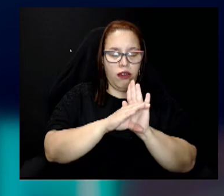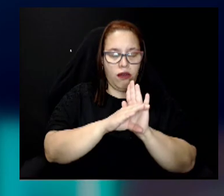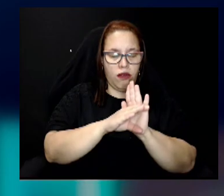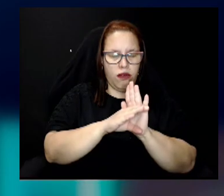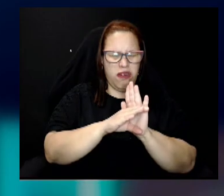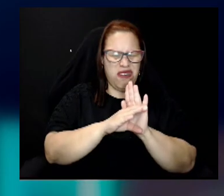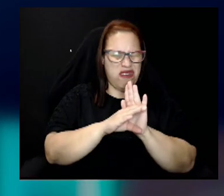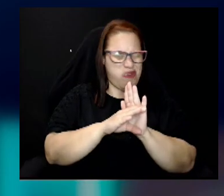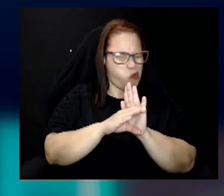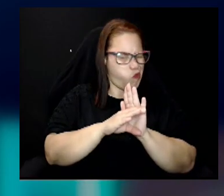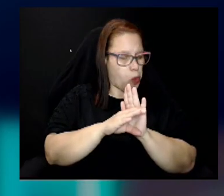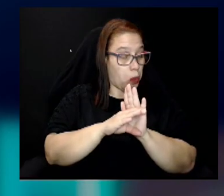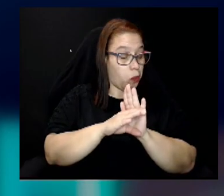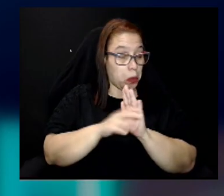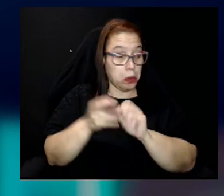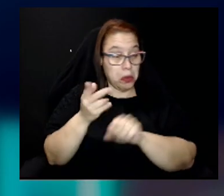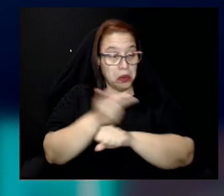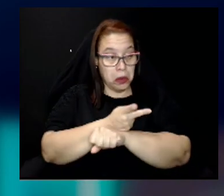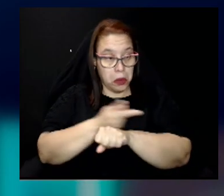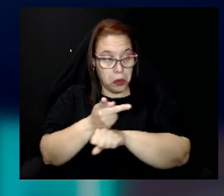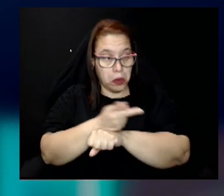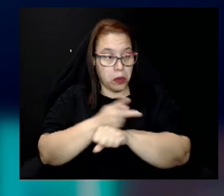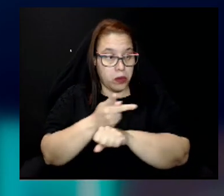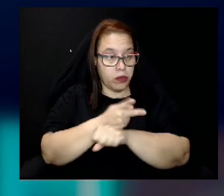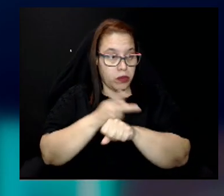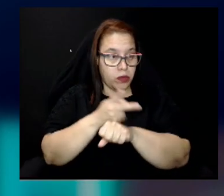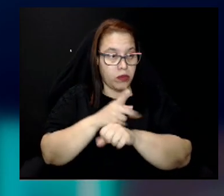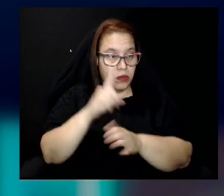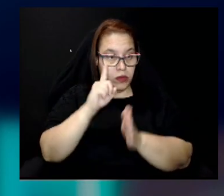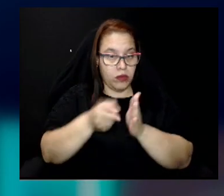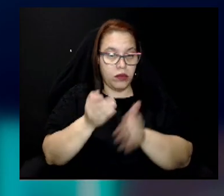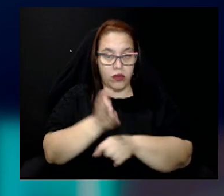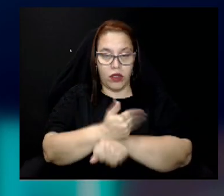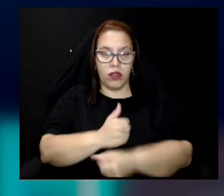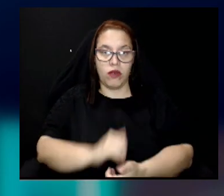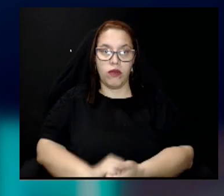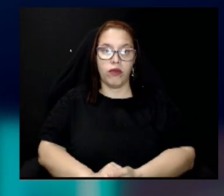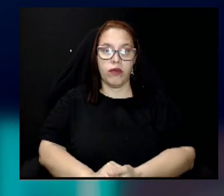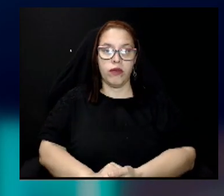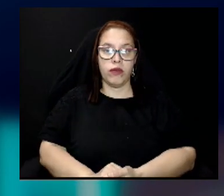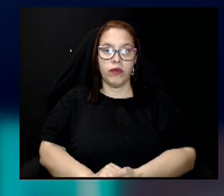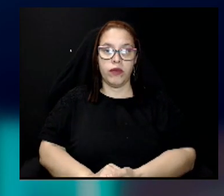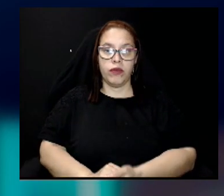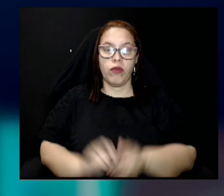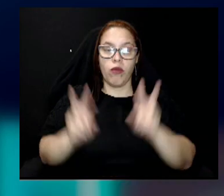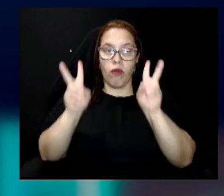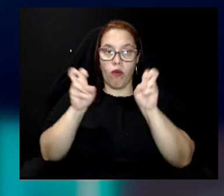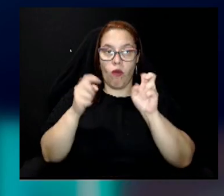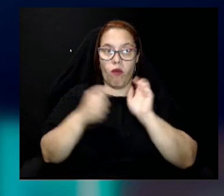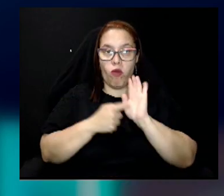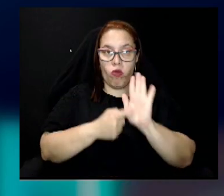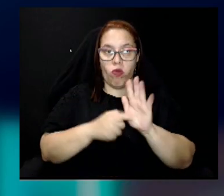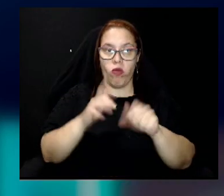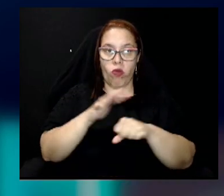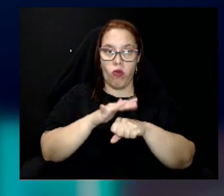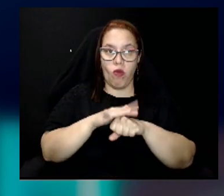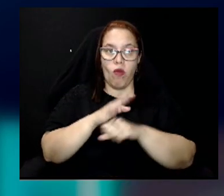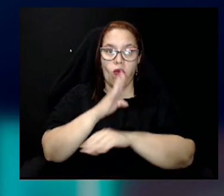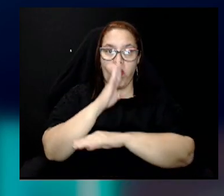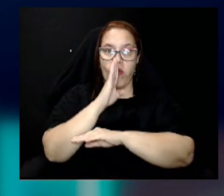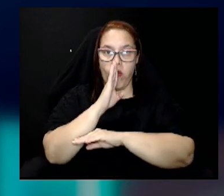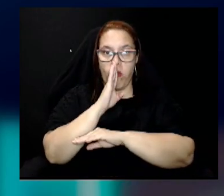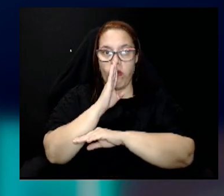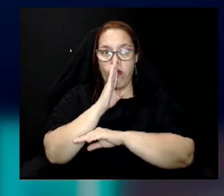em rastreamento e em detecção precoce. E por isso que o tema da nossa apresentação, uma doença silenciosa,